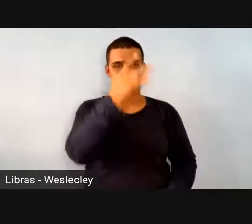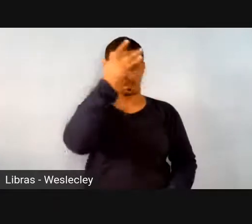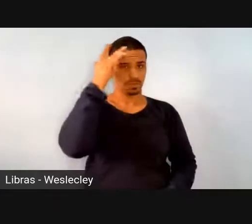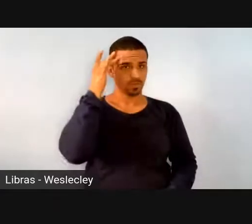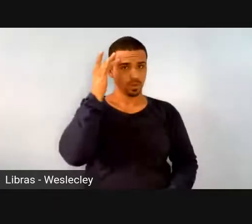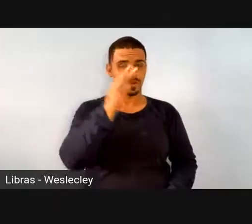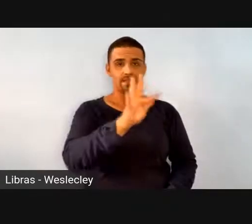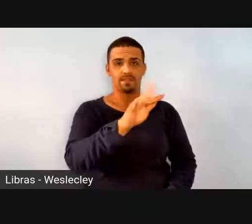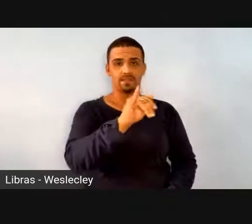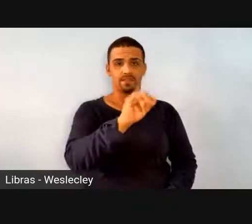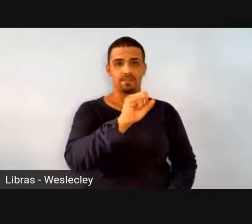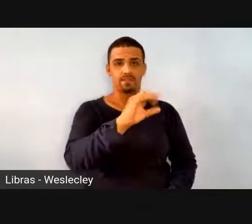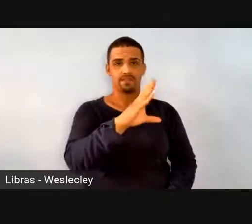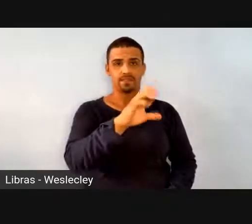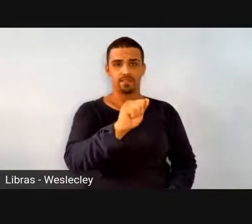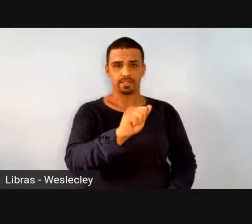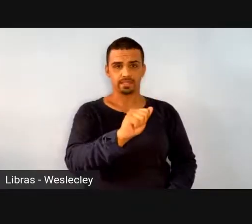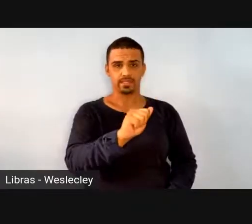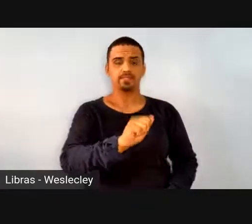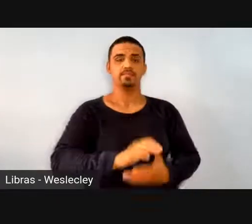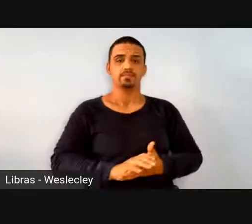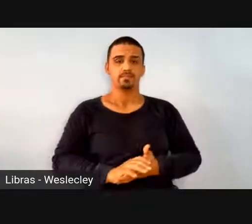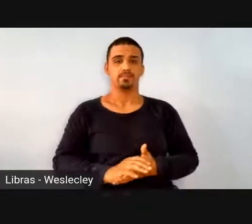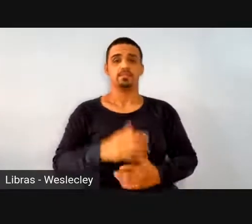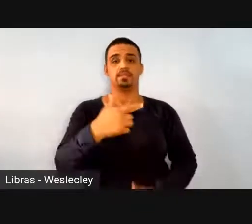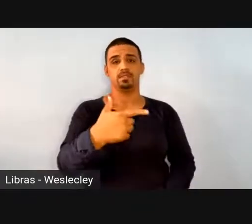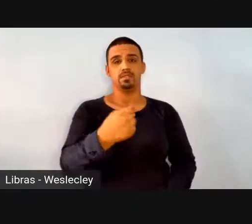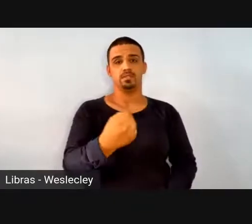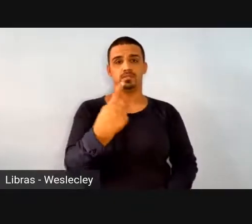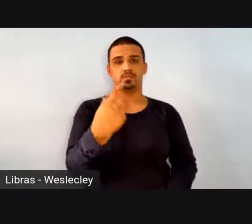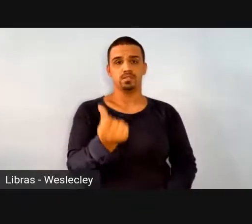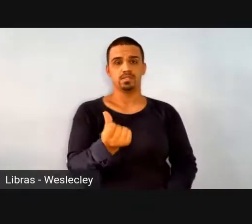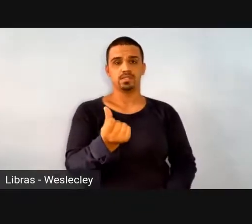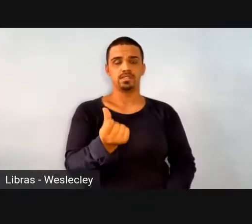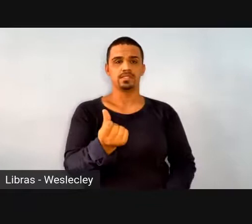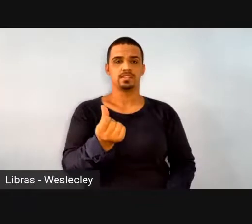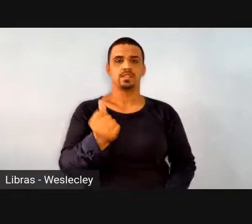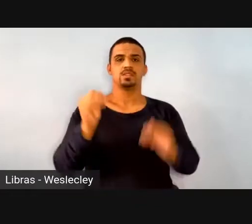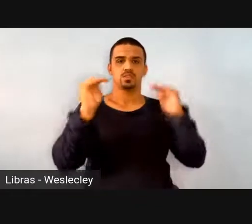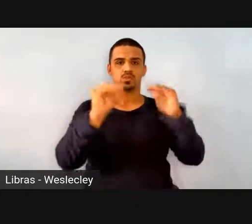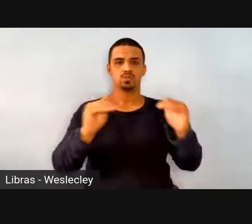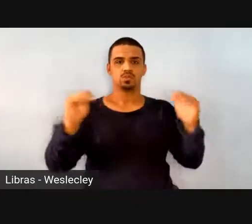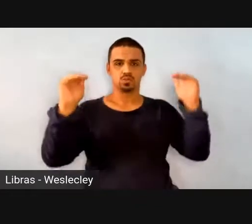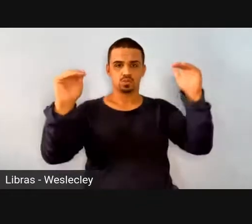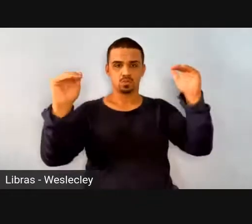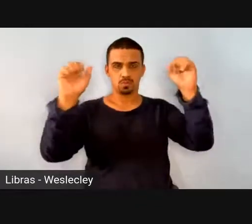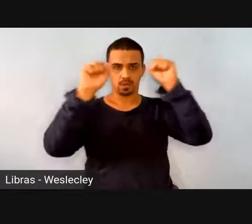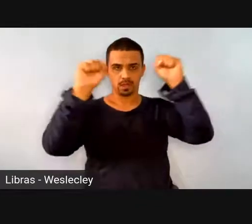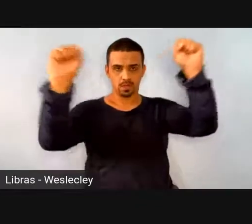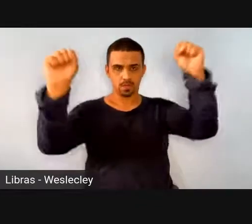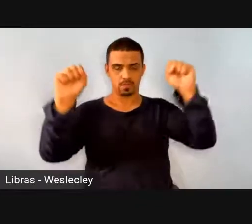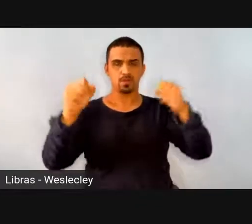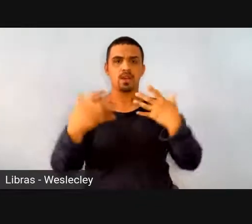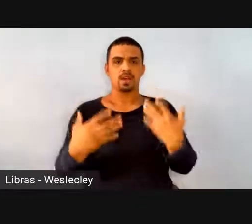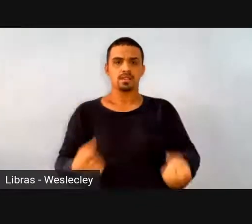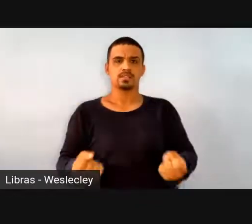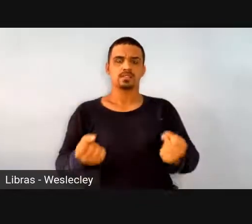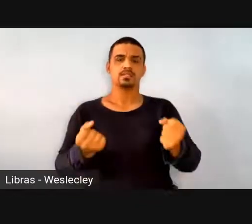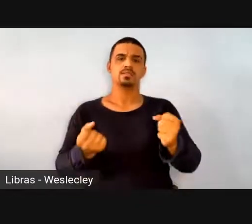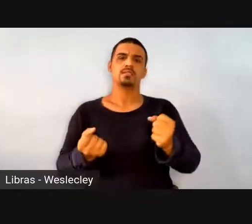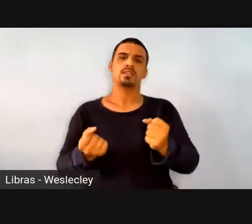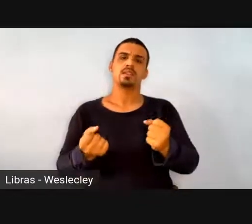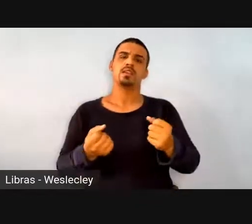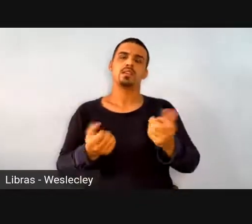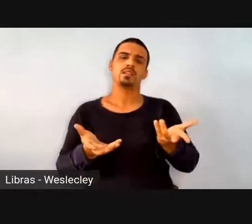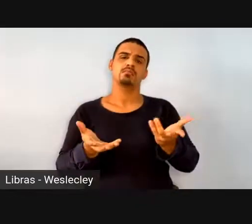Em 2016, como cereja do bolo, o Supremo aceita doação legal, legalmente registrada, dentro